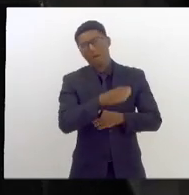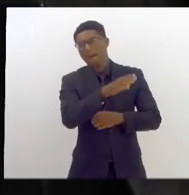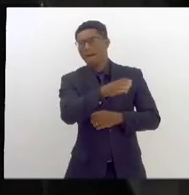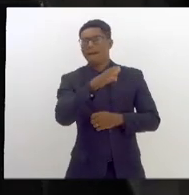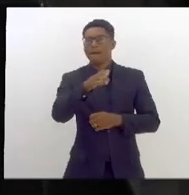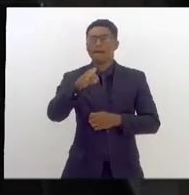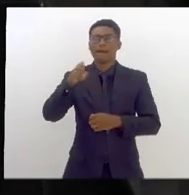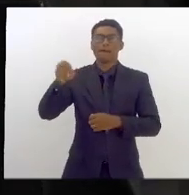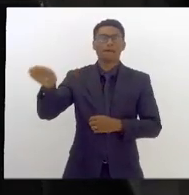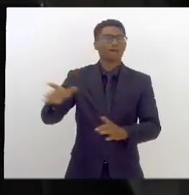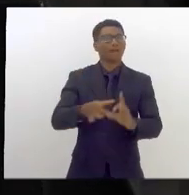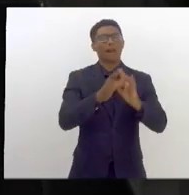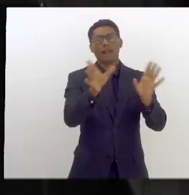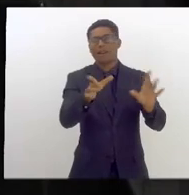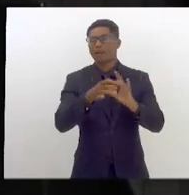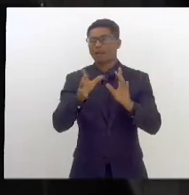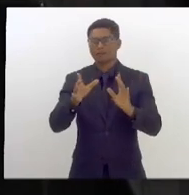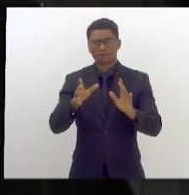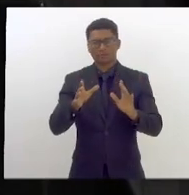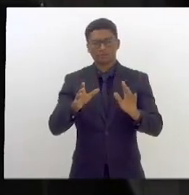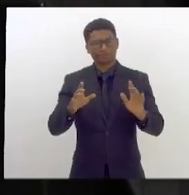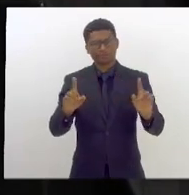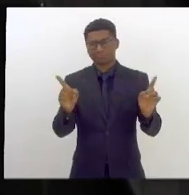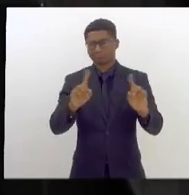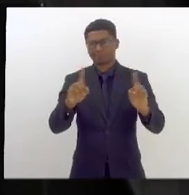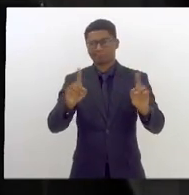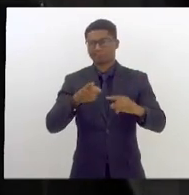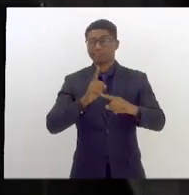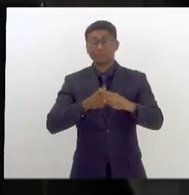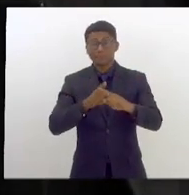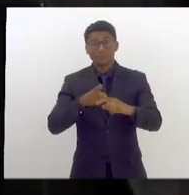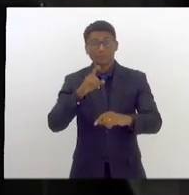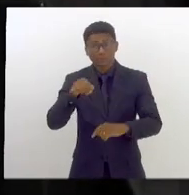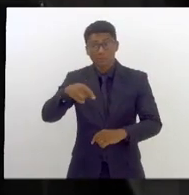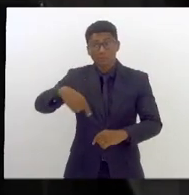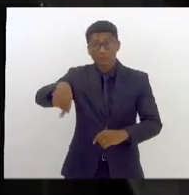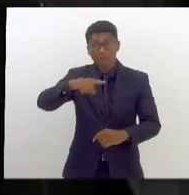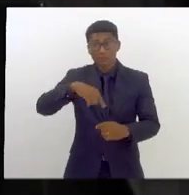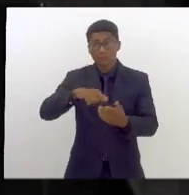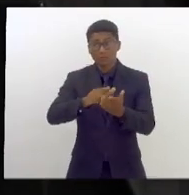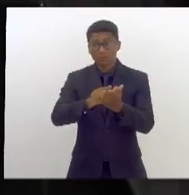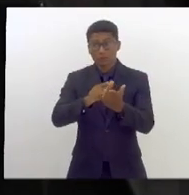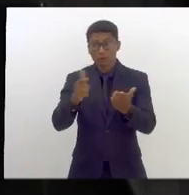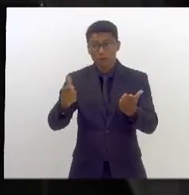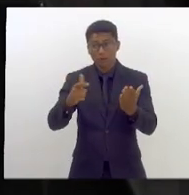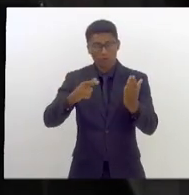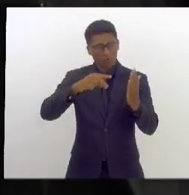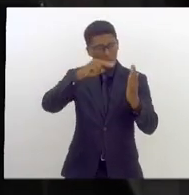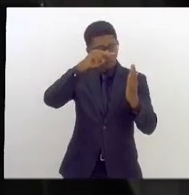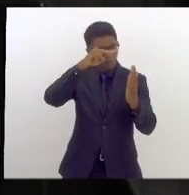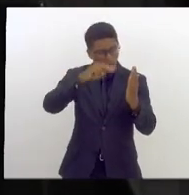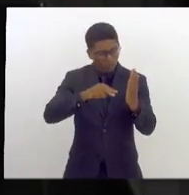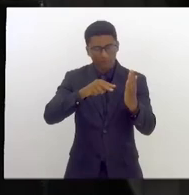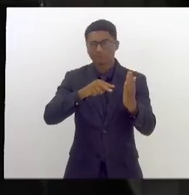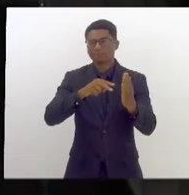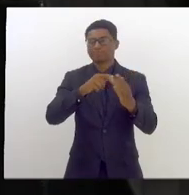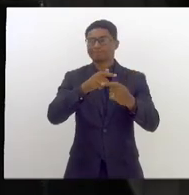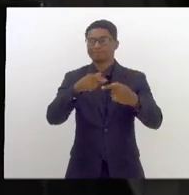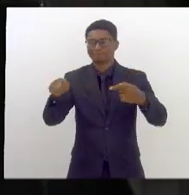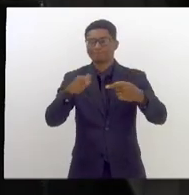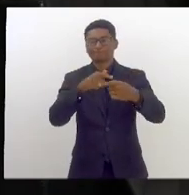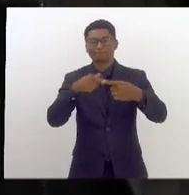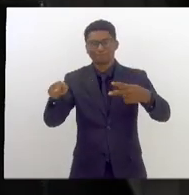porque também se lermos os noticiários aí não é toda semana uma